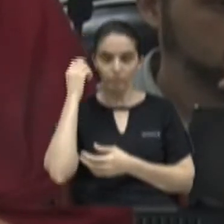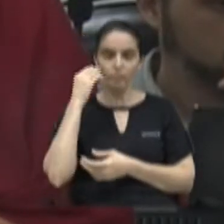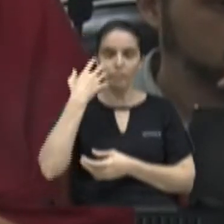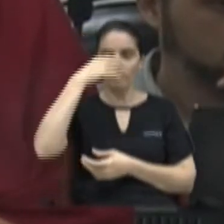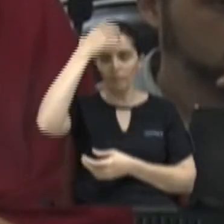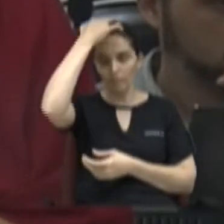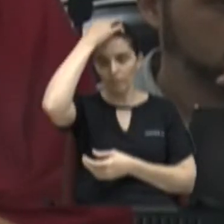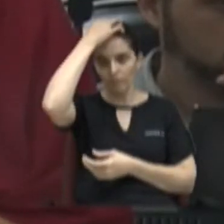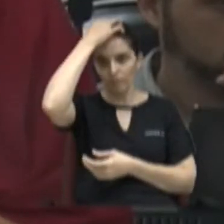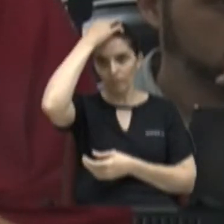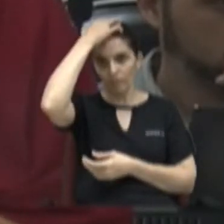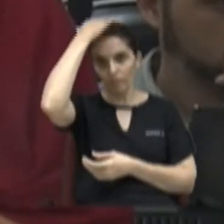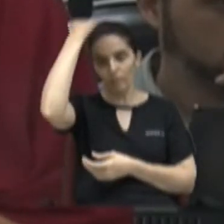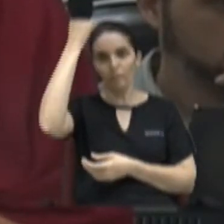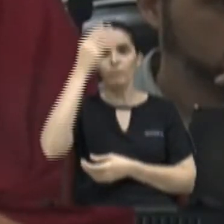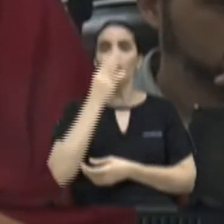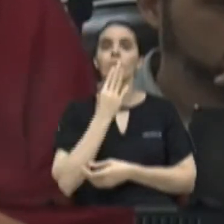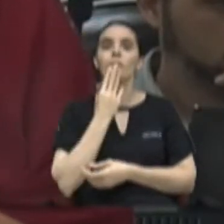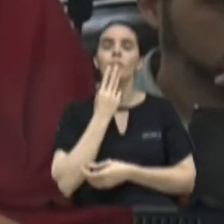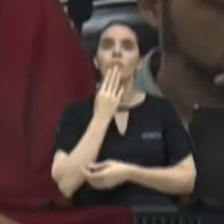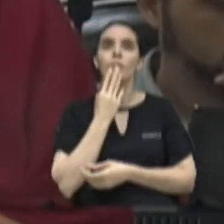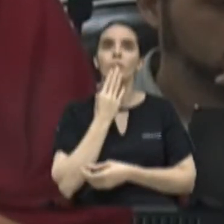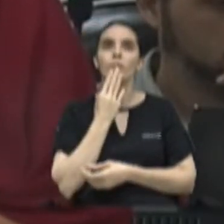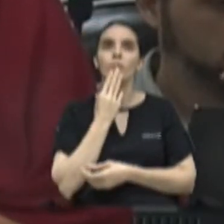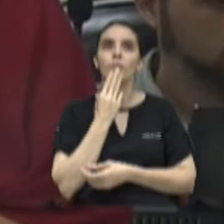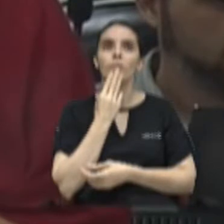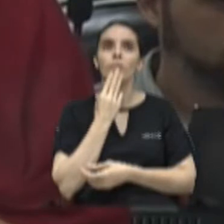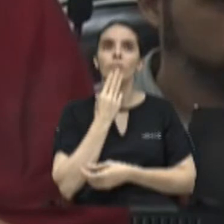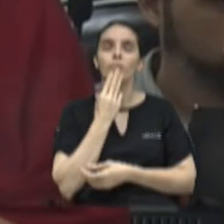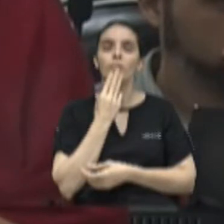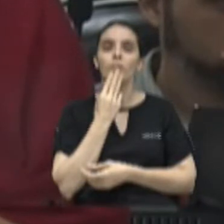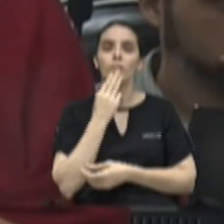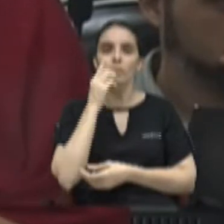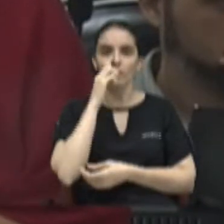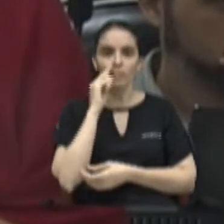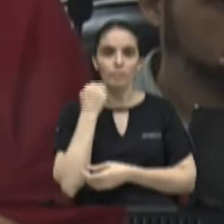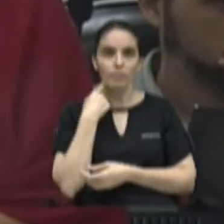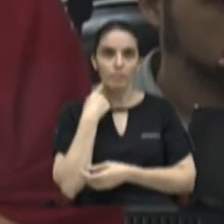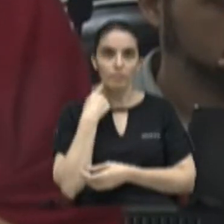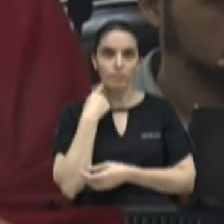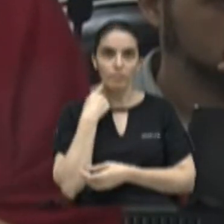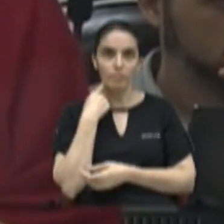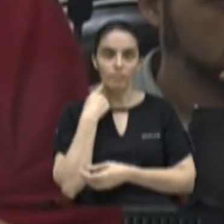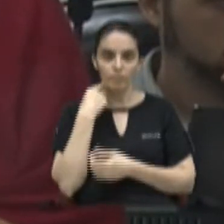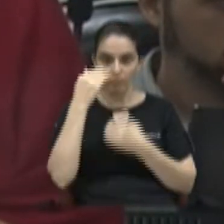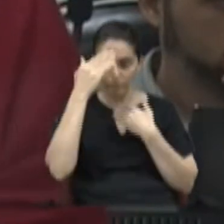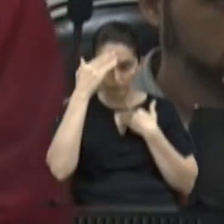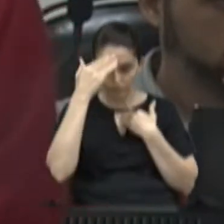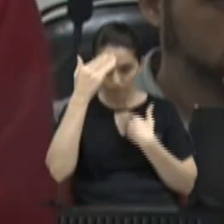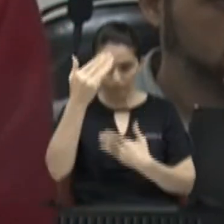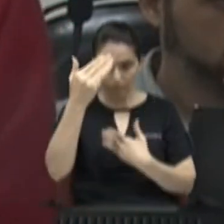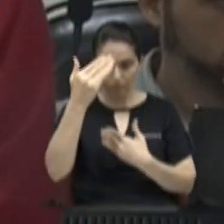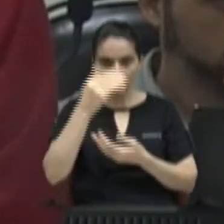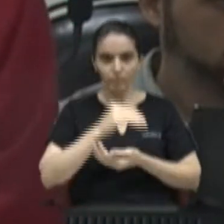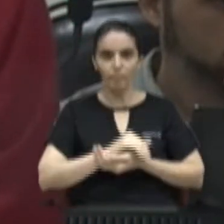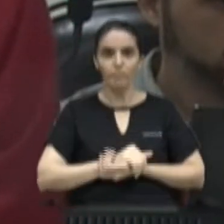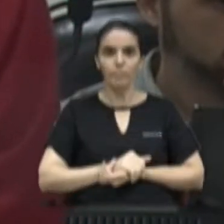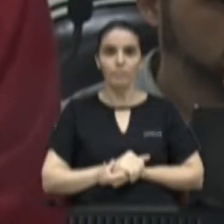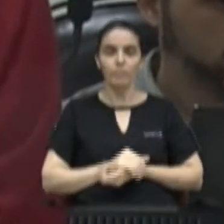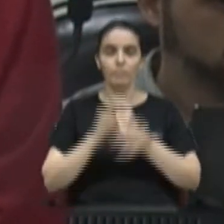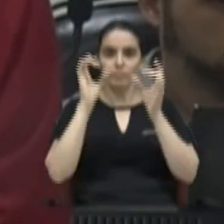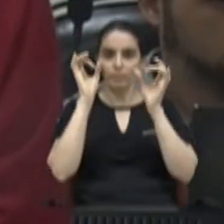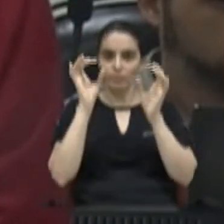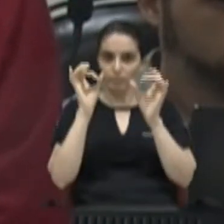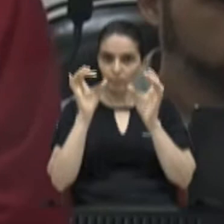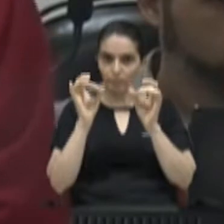Darcy, vereador Vaguinho, vereador Newton. Muito obrigada. E, em